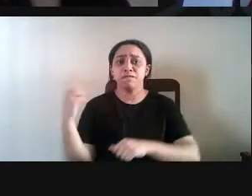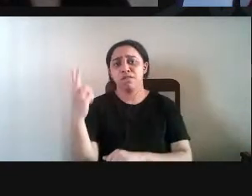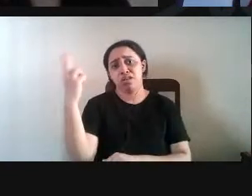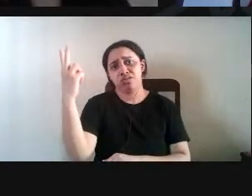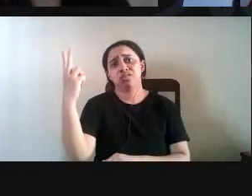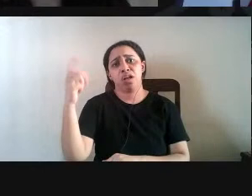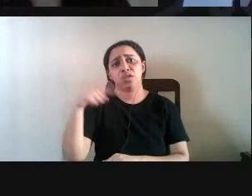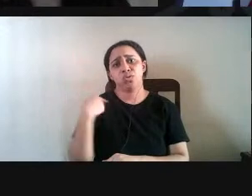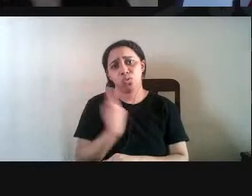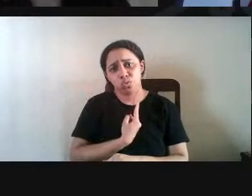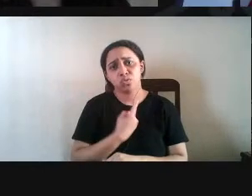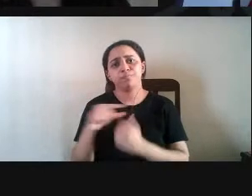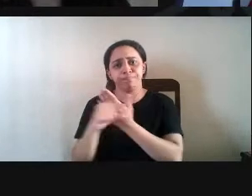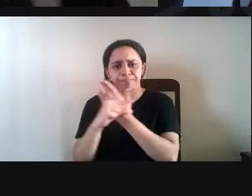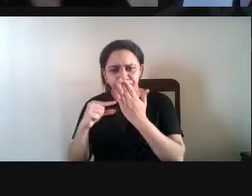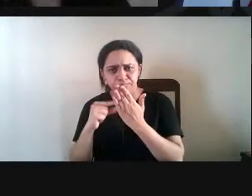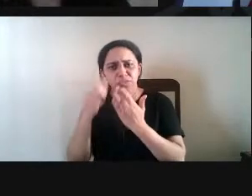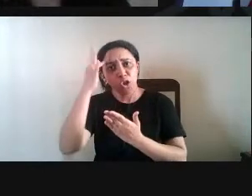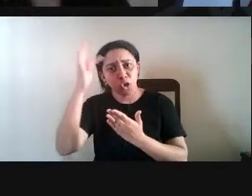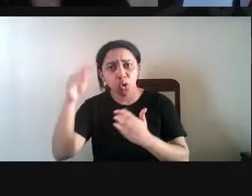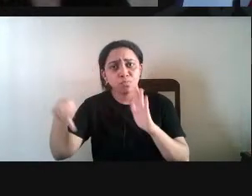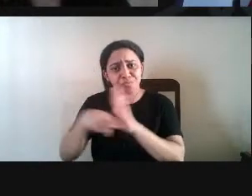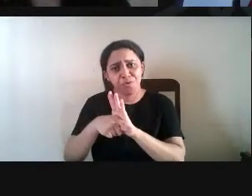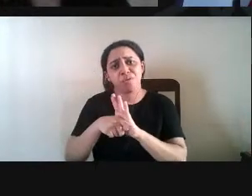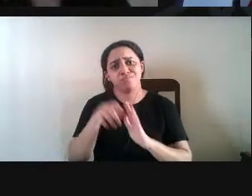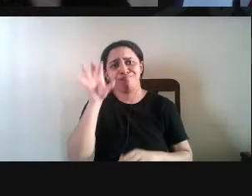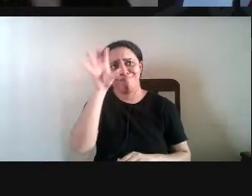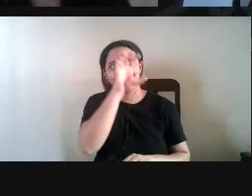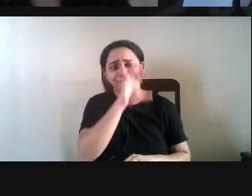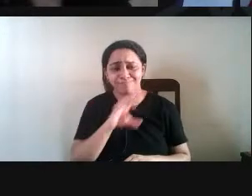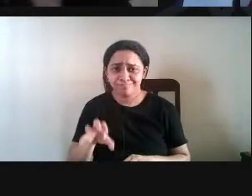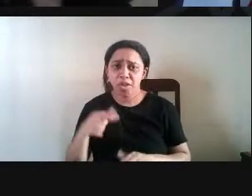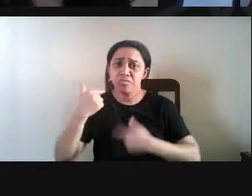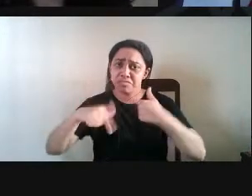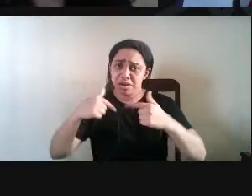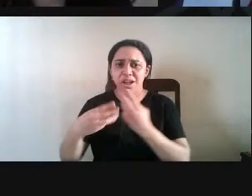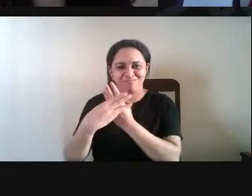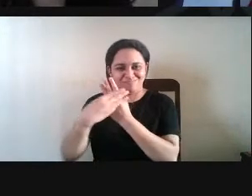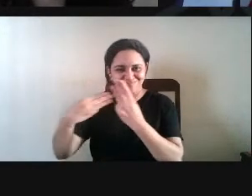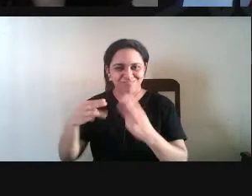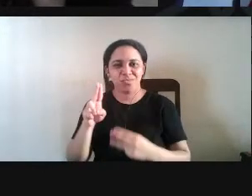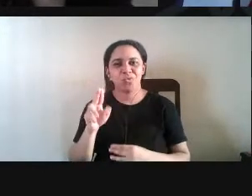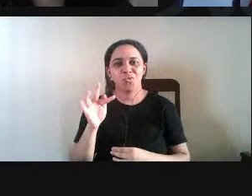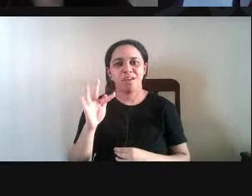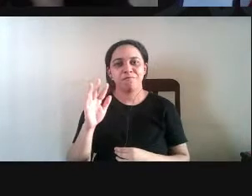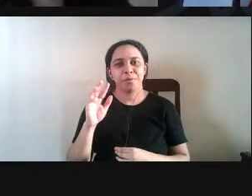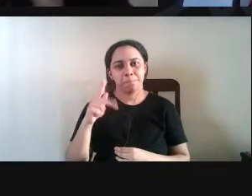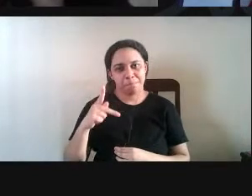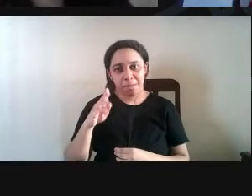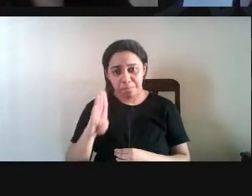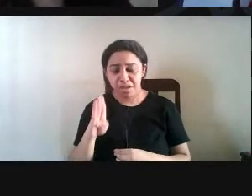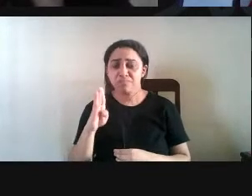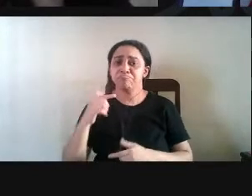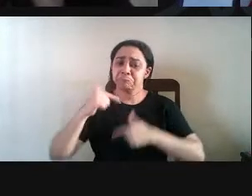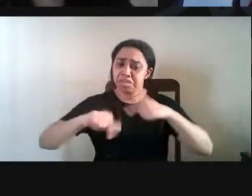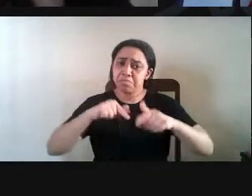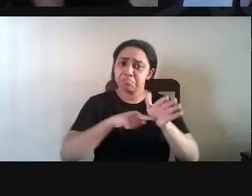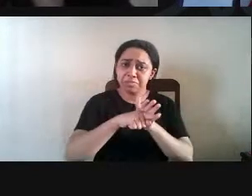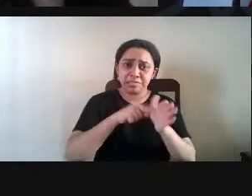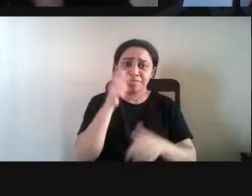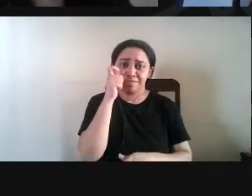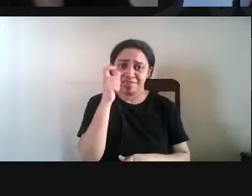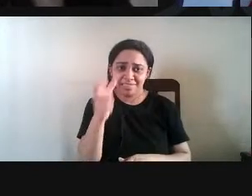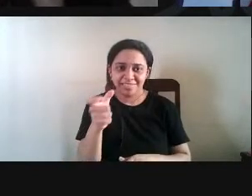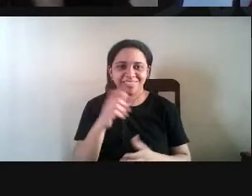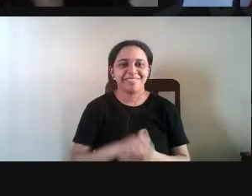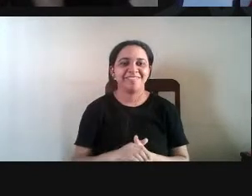Esse é o projeto que eu tenho na UFPB, estou fazendo trabalhos muito interessantes. E aí, pois é, Cláudio, que bom.